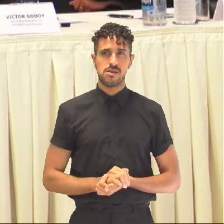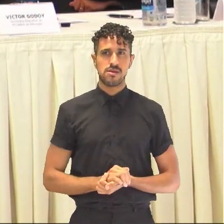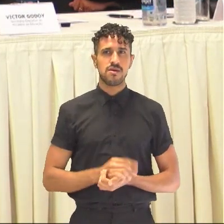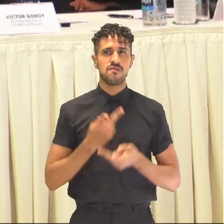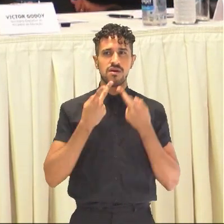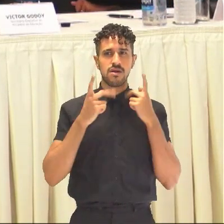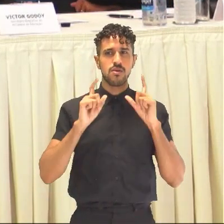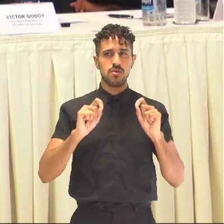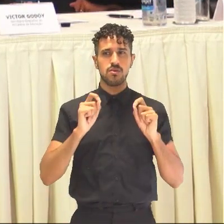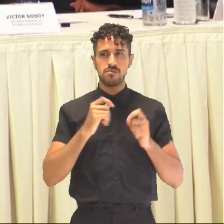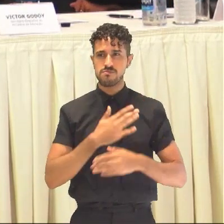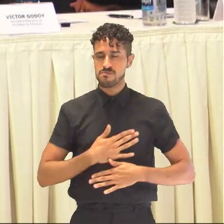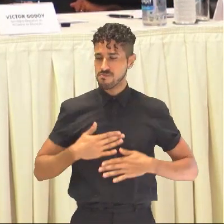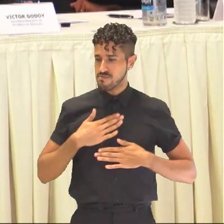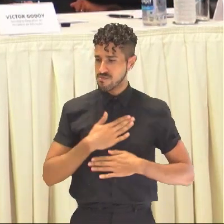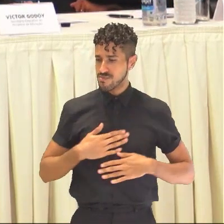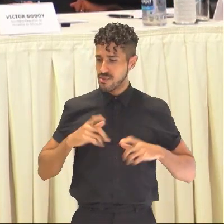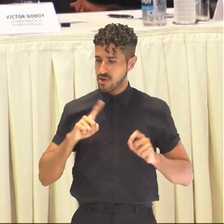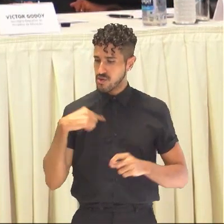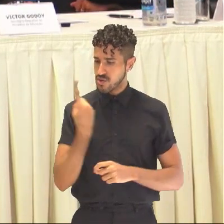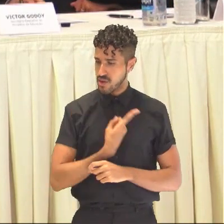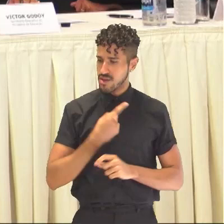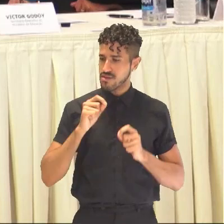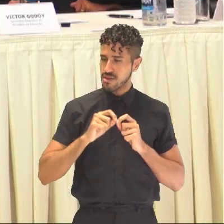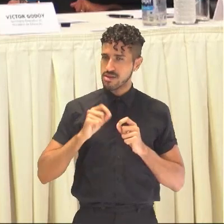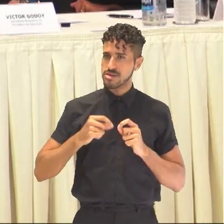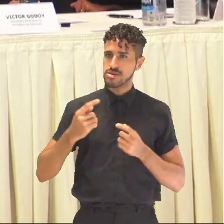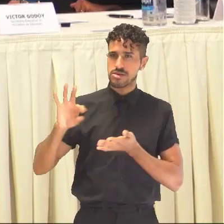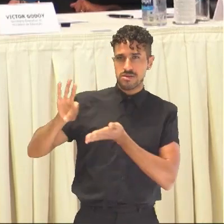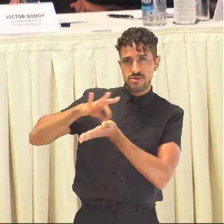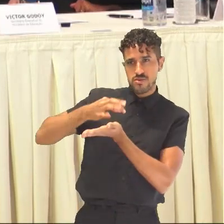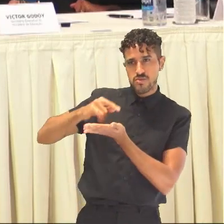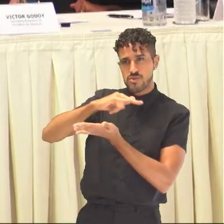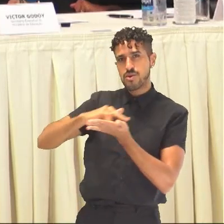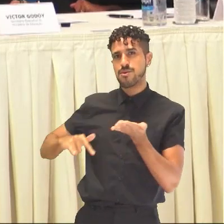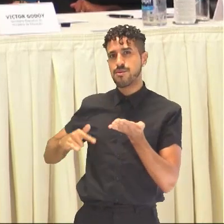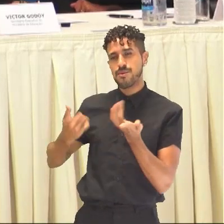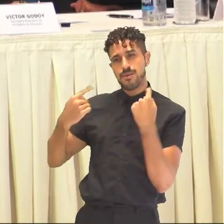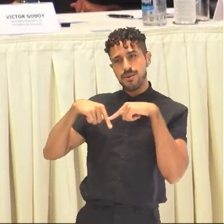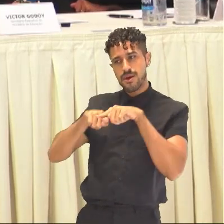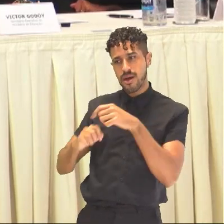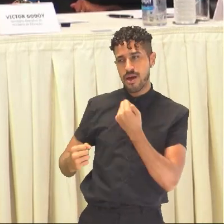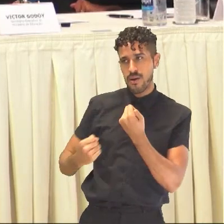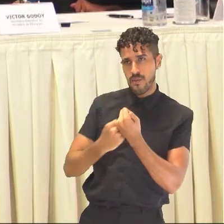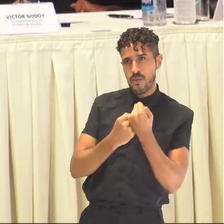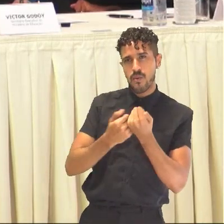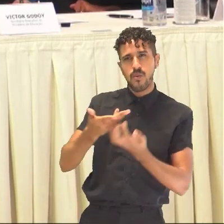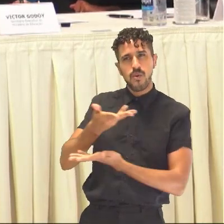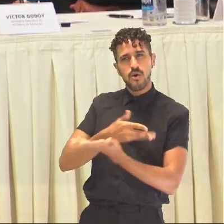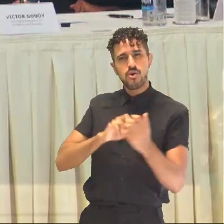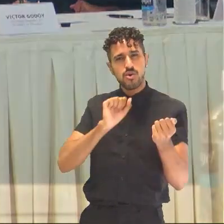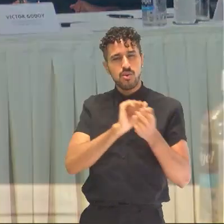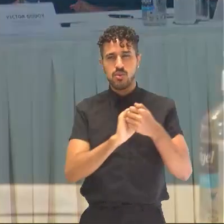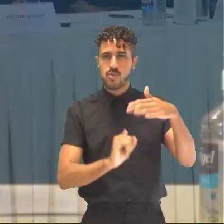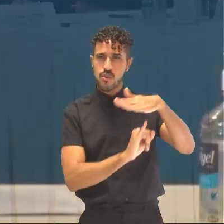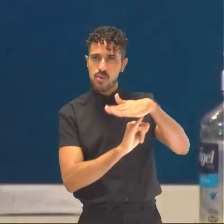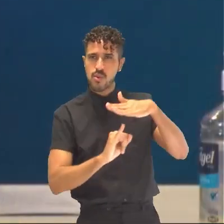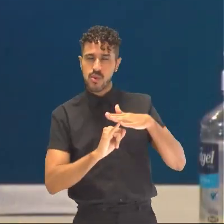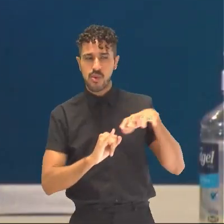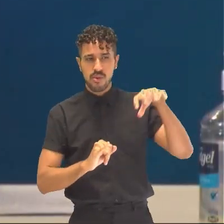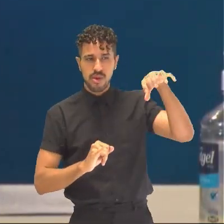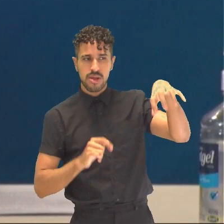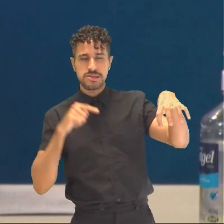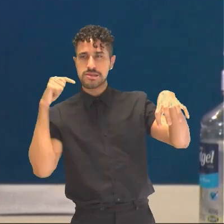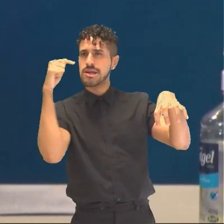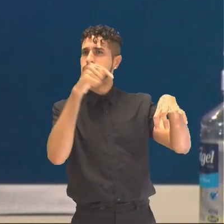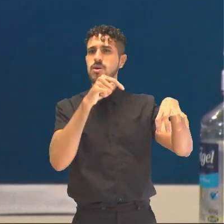com muita satisfação que a gente faz essa assinatura desse termo de cooperação com uma instituição